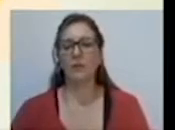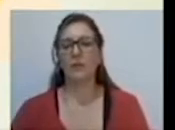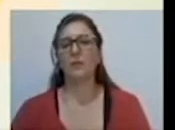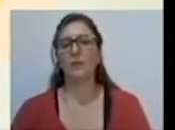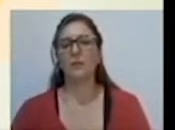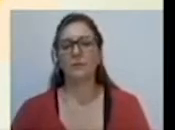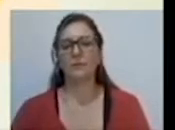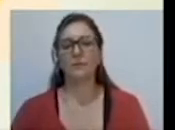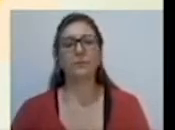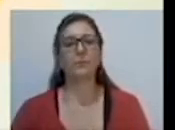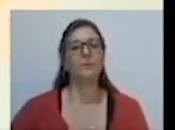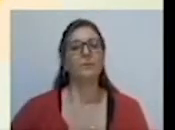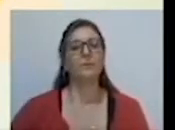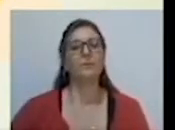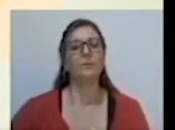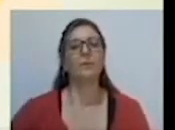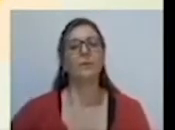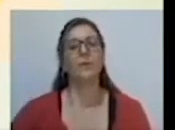e esquerdo.